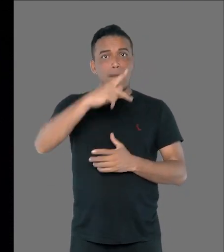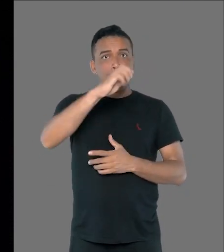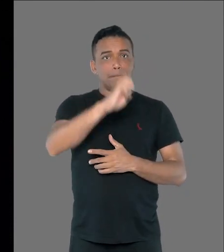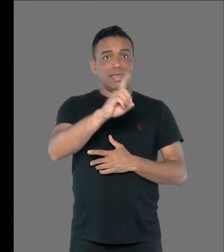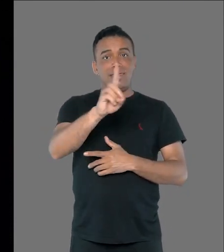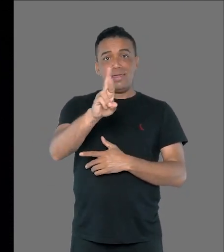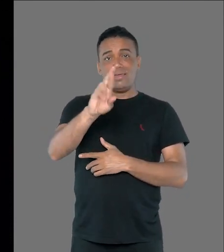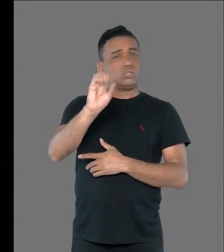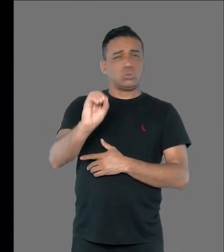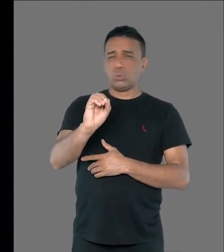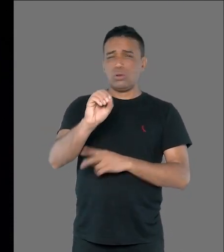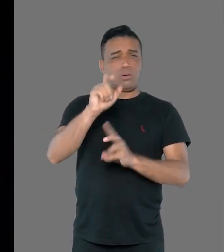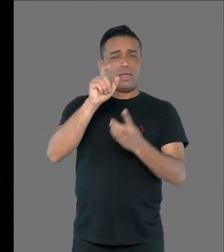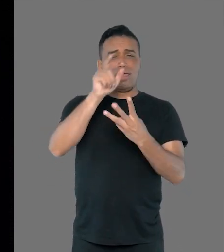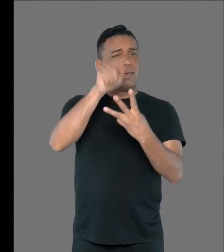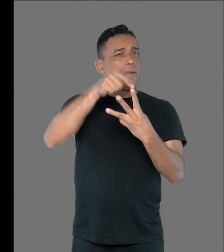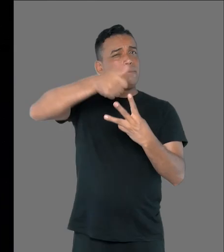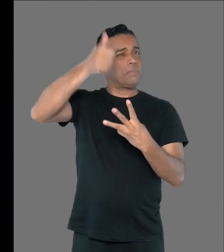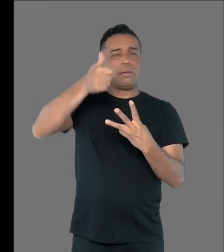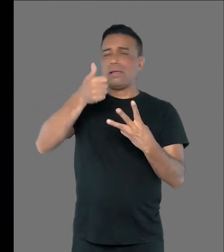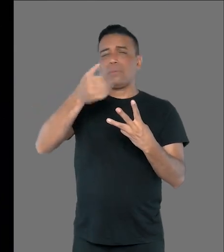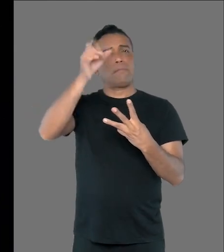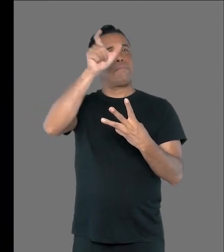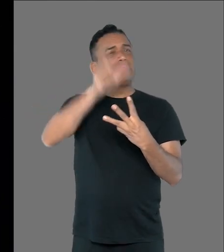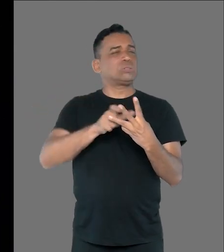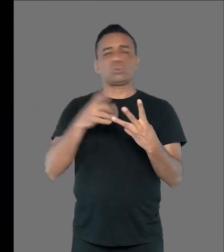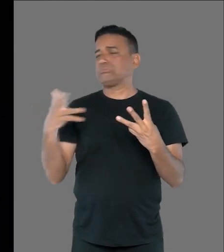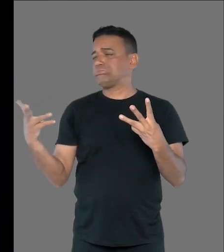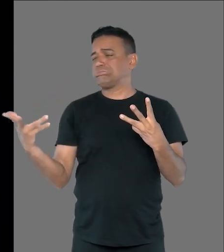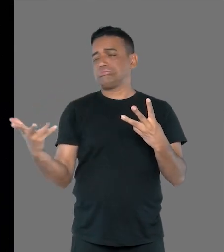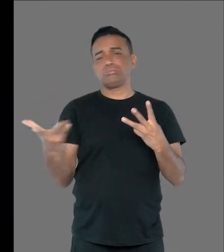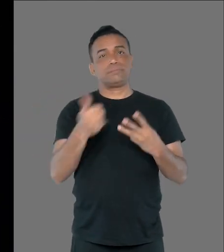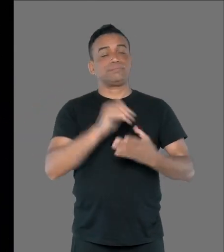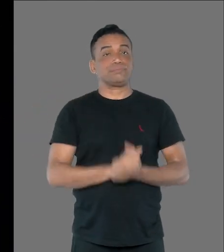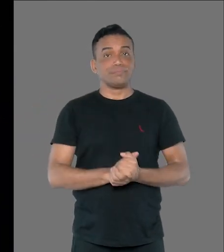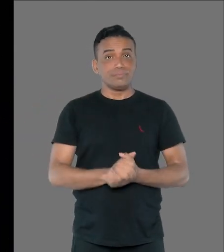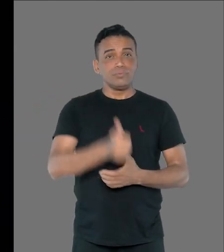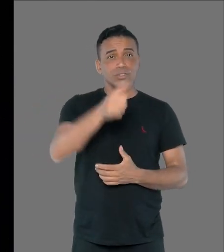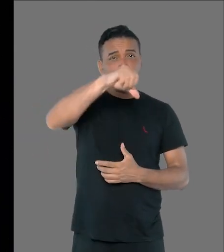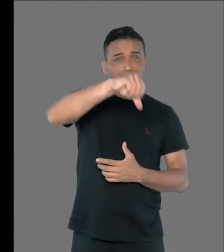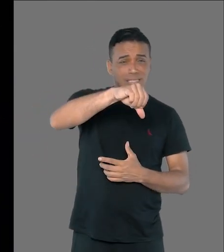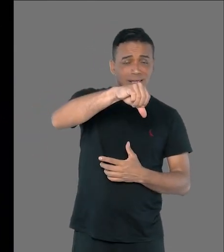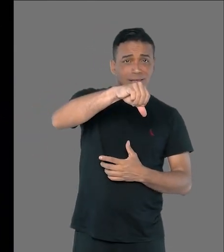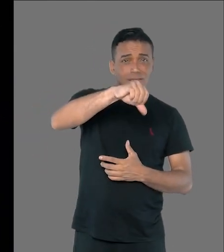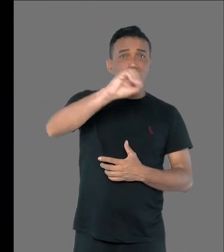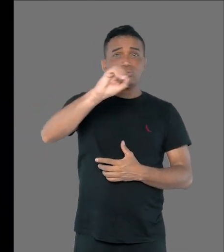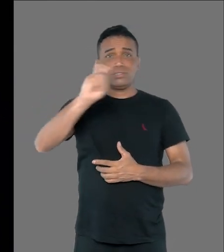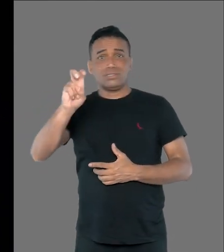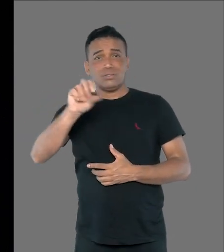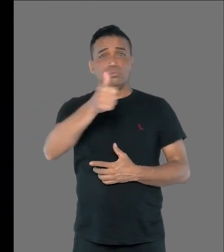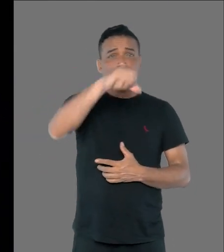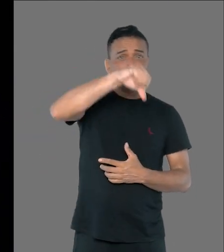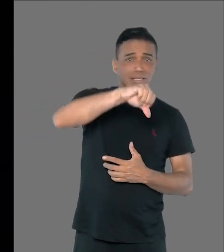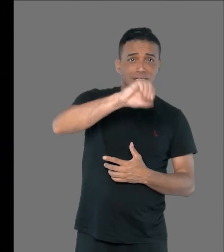falar dele, absolutamente apaixonante. Esses meninos, já em 1905, 1906, quando é criado o Centro Monárquico